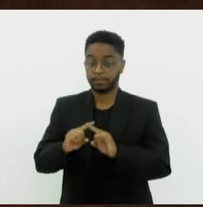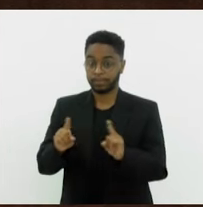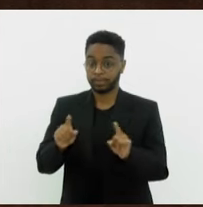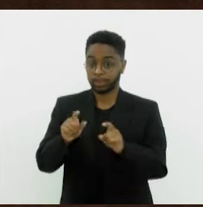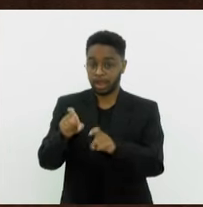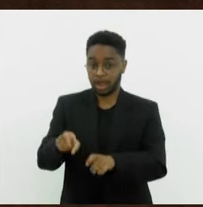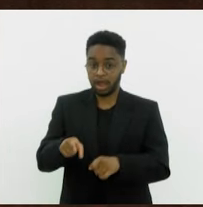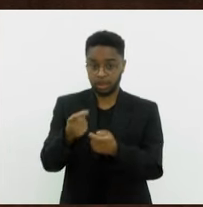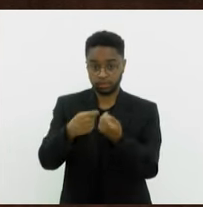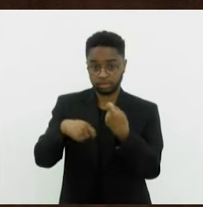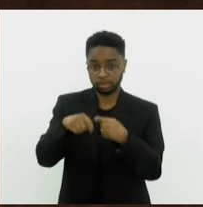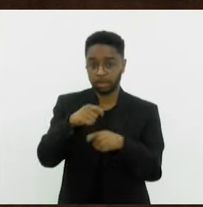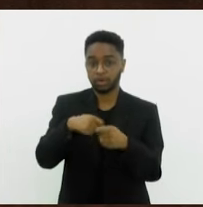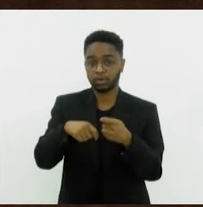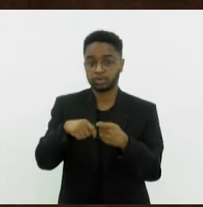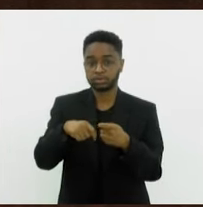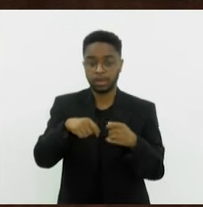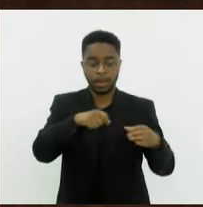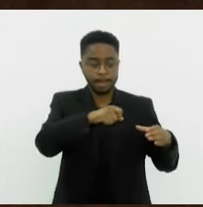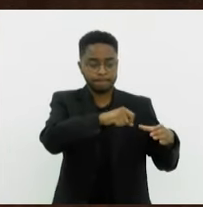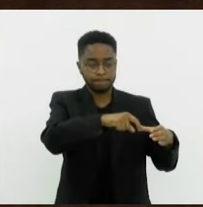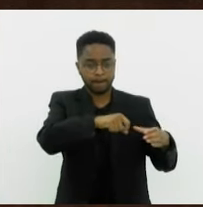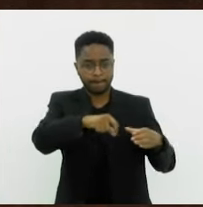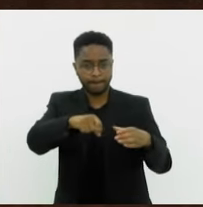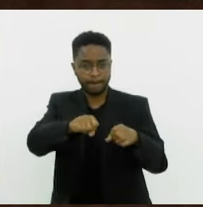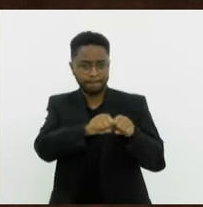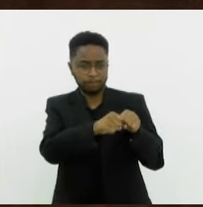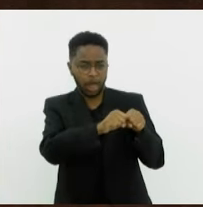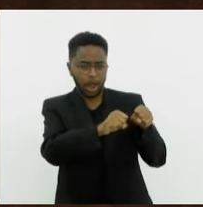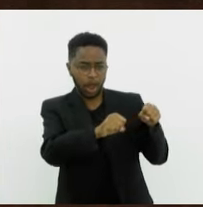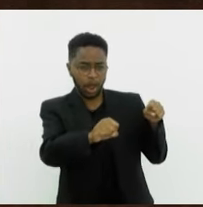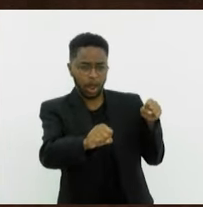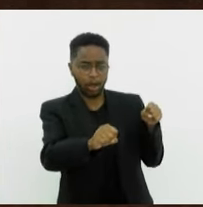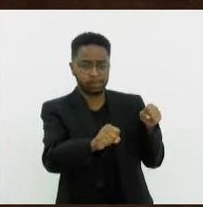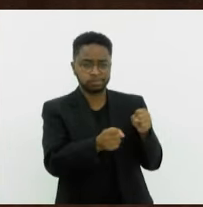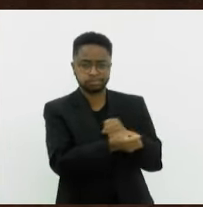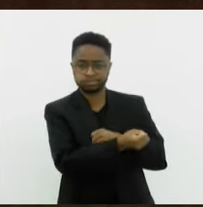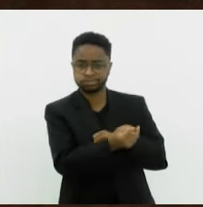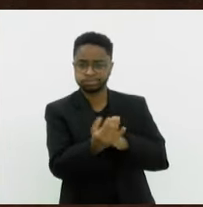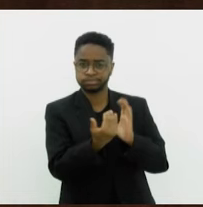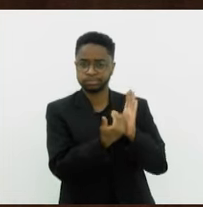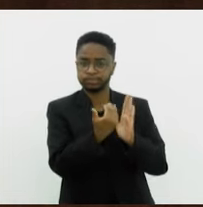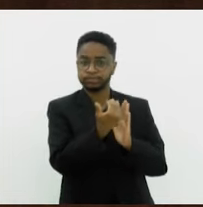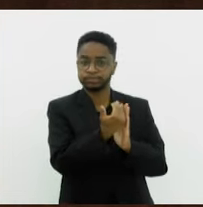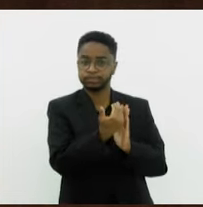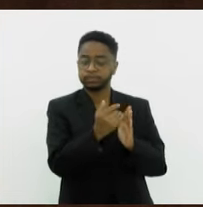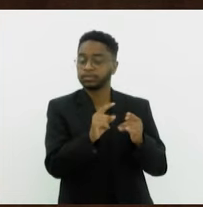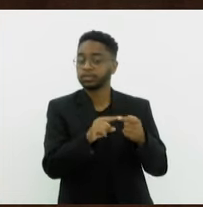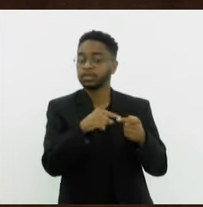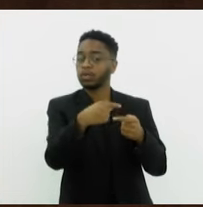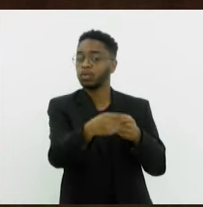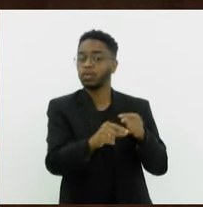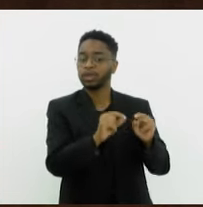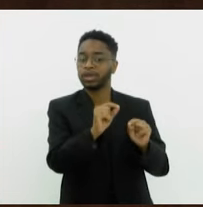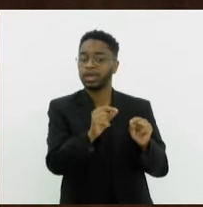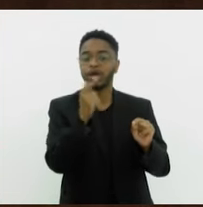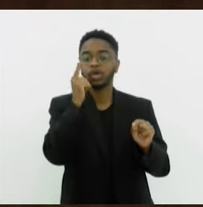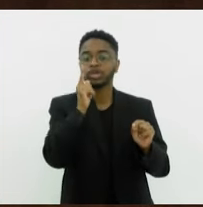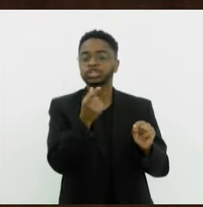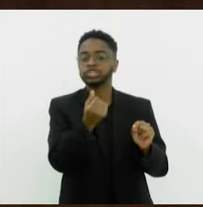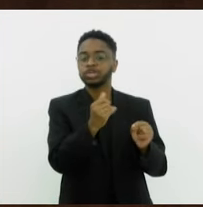agronegócio, que produz em escala, a sucessão é o dinheiro em